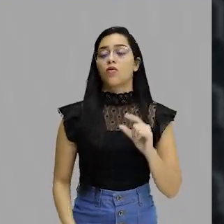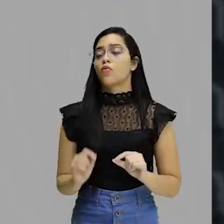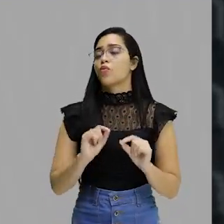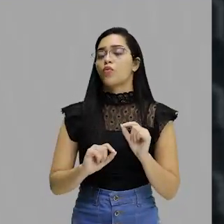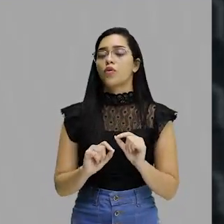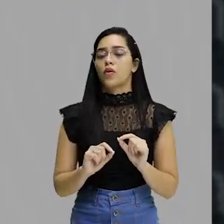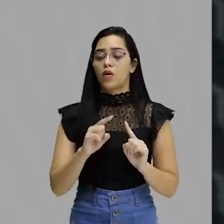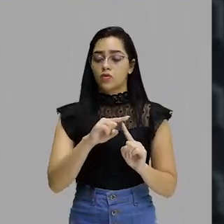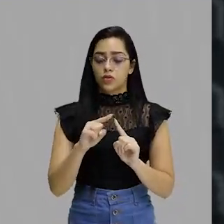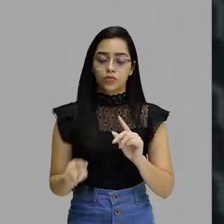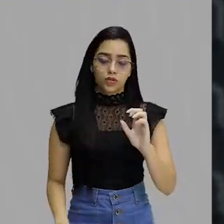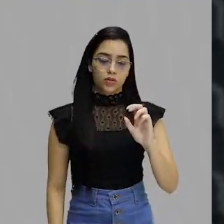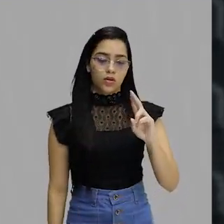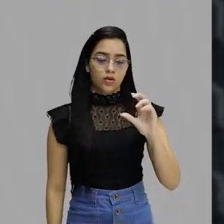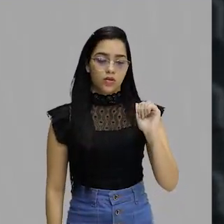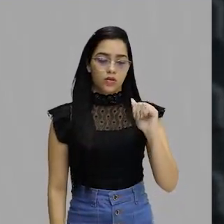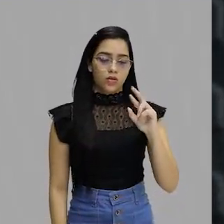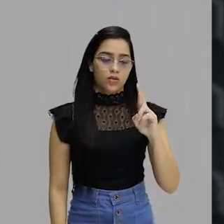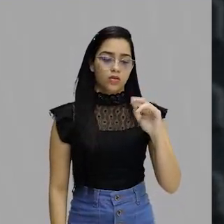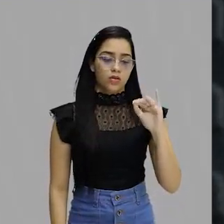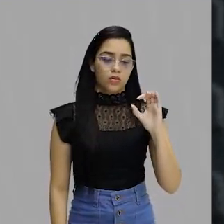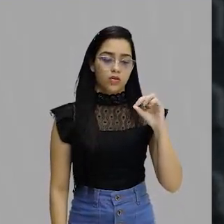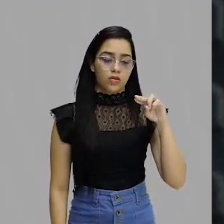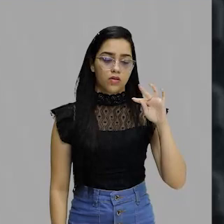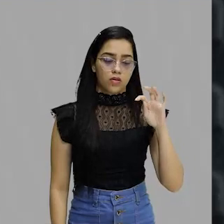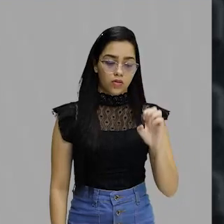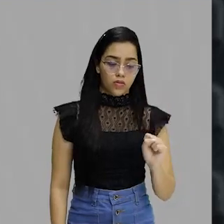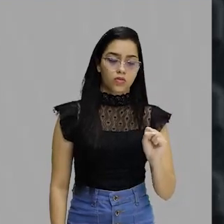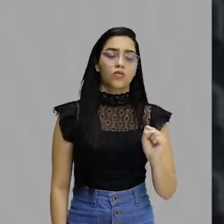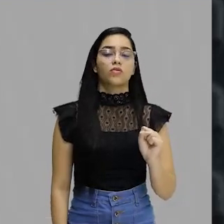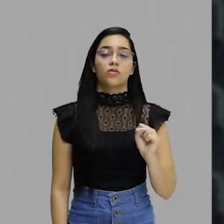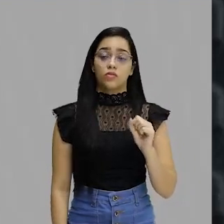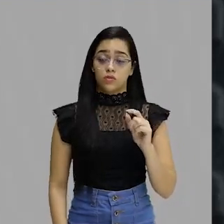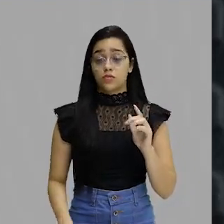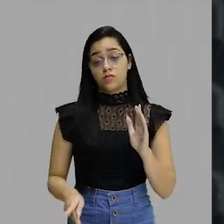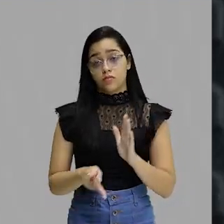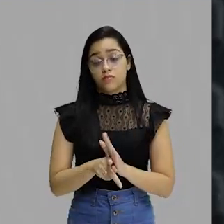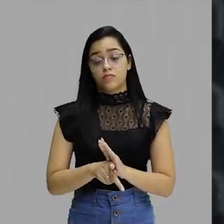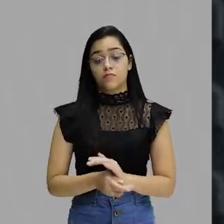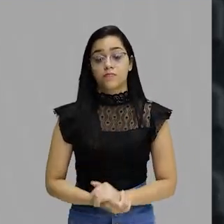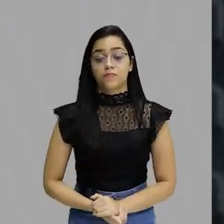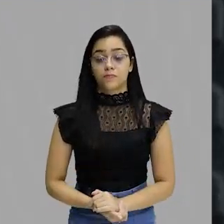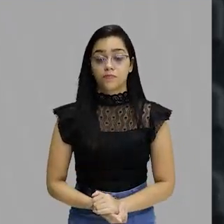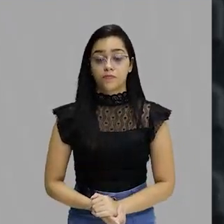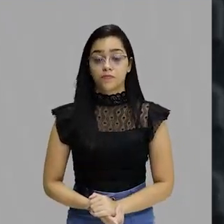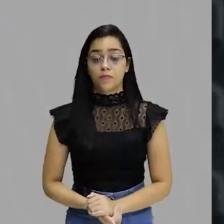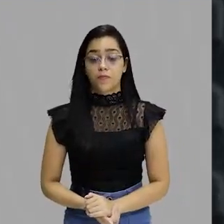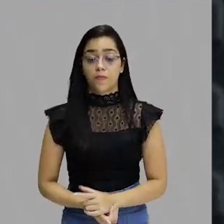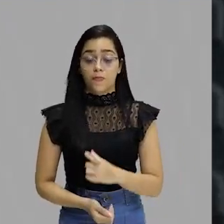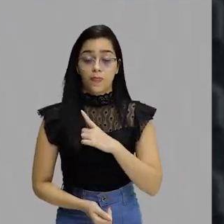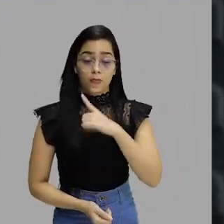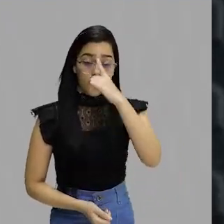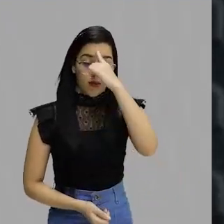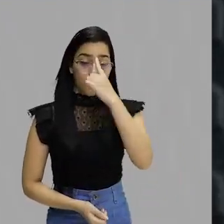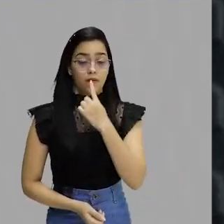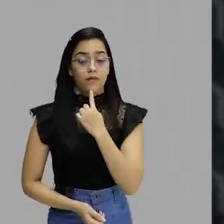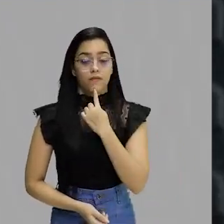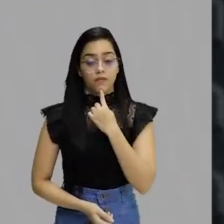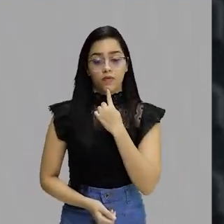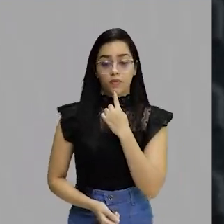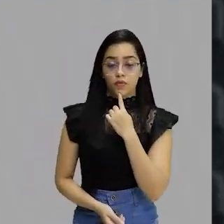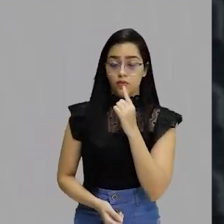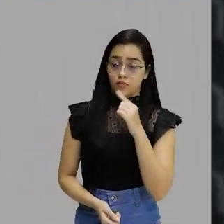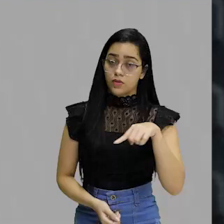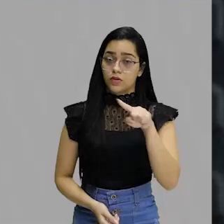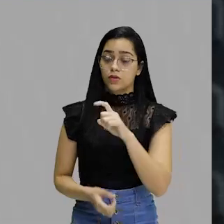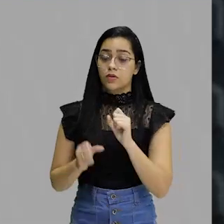eucarionte, certo? E as cianobactérias, elas são procariontes. Então, nós temos aqui a figura de um líquen. Conforme